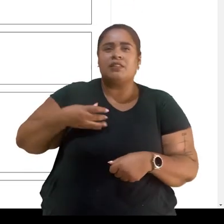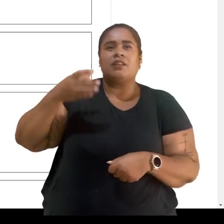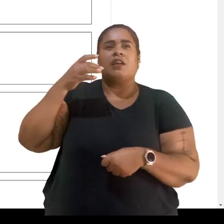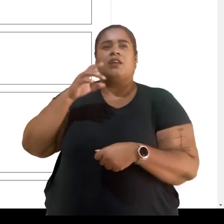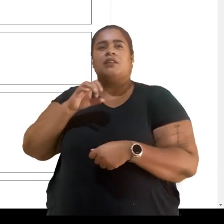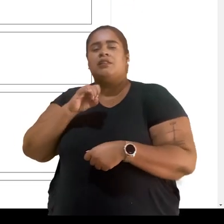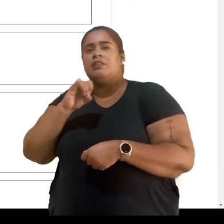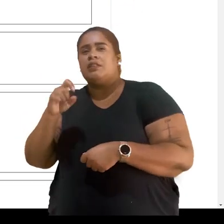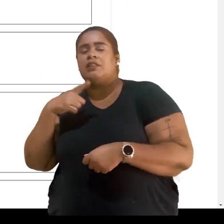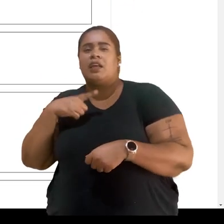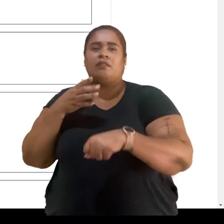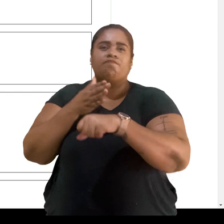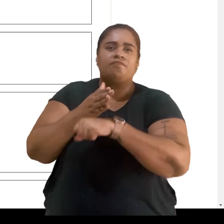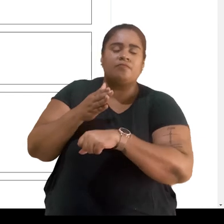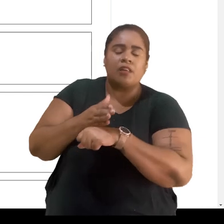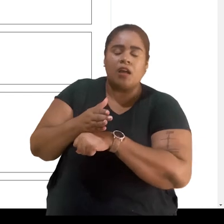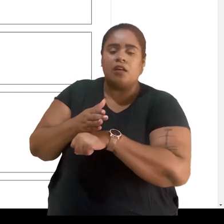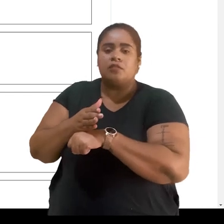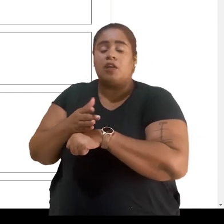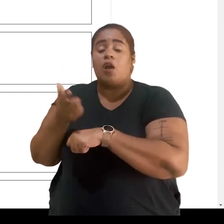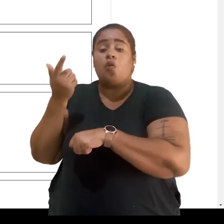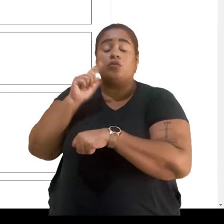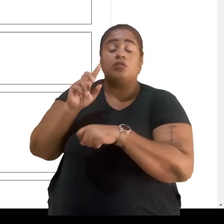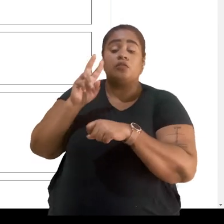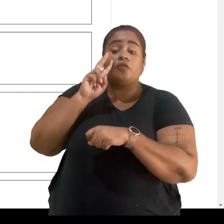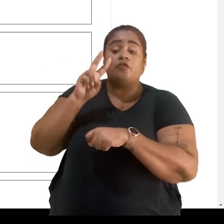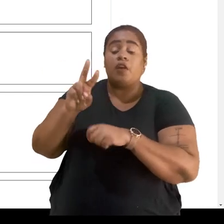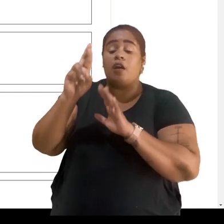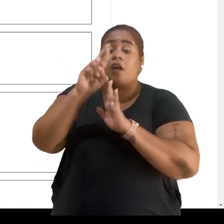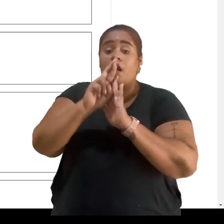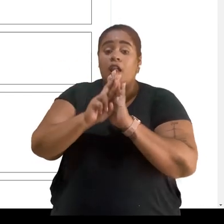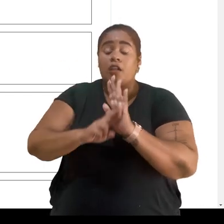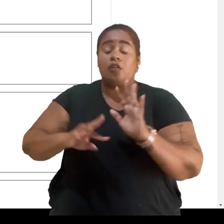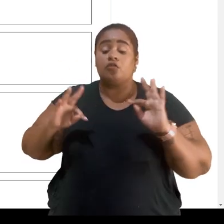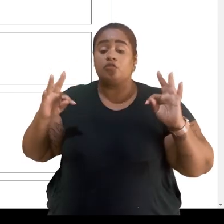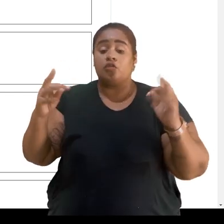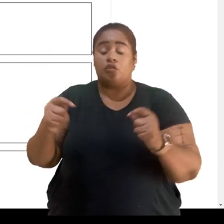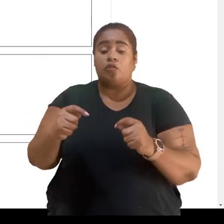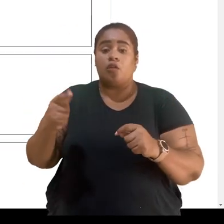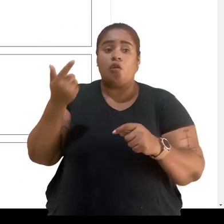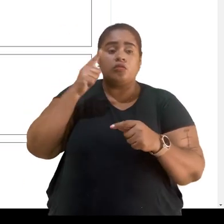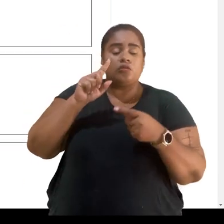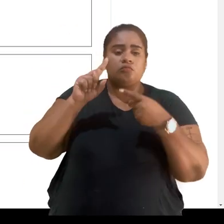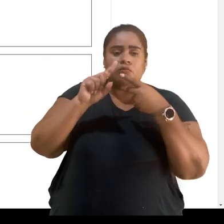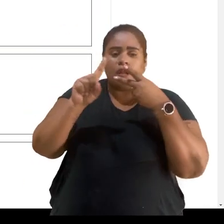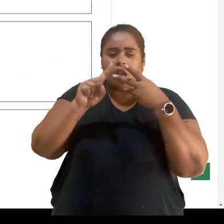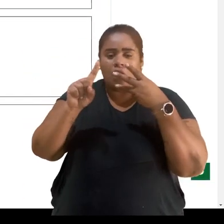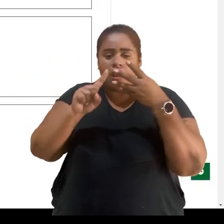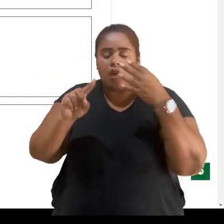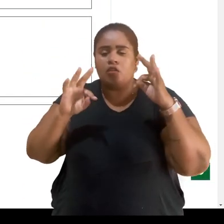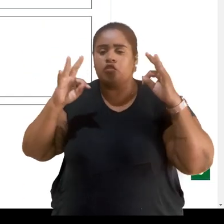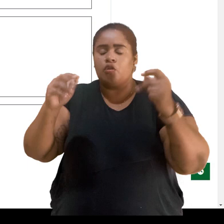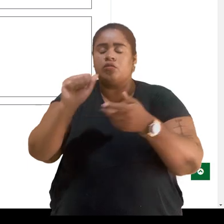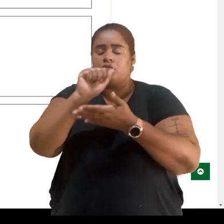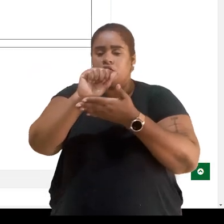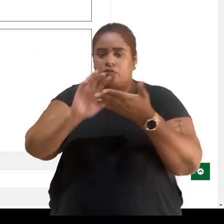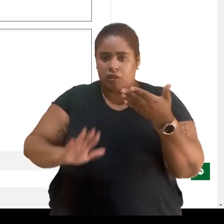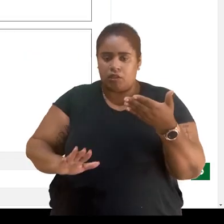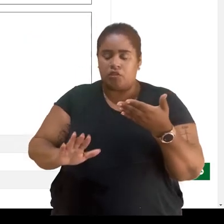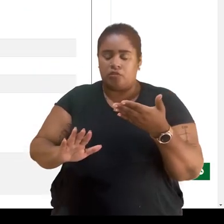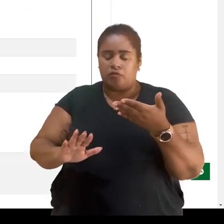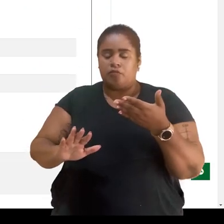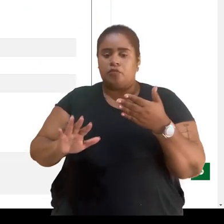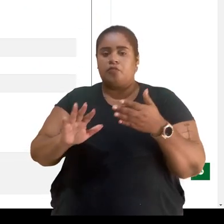precisa verificar a situação específica daquele estudante então eu acesso aqui o relatório completo